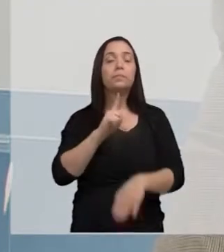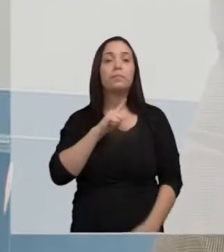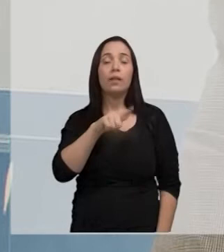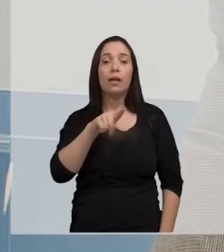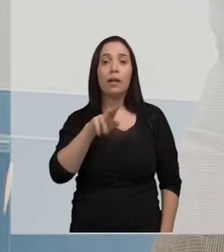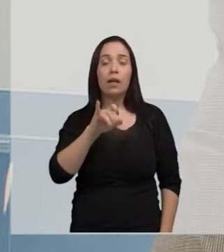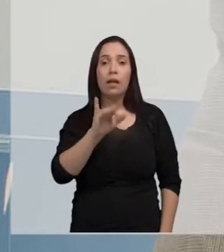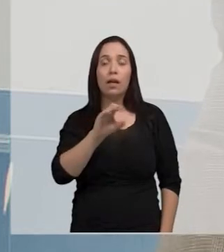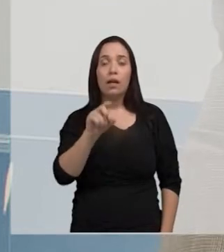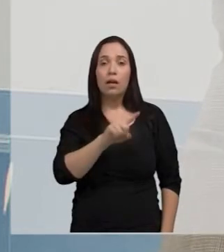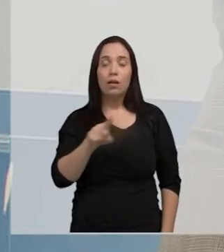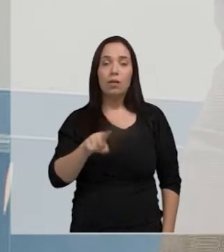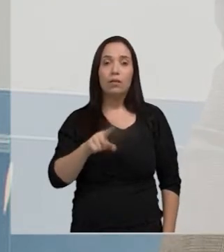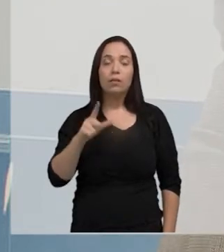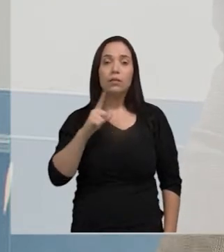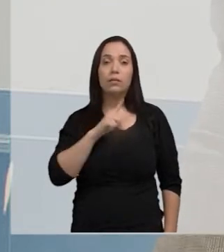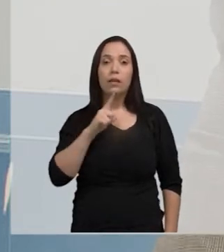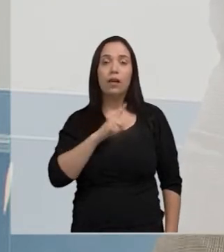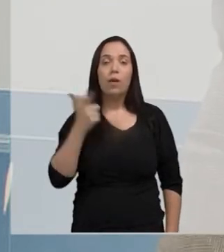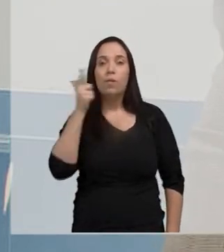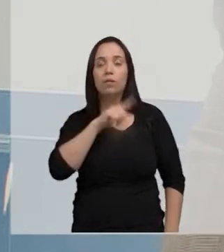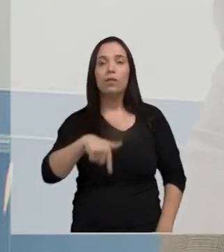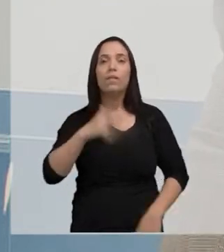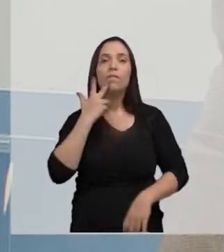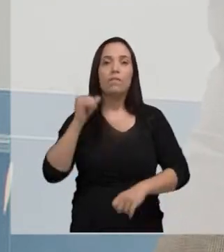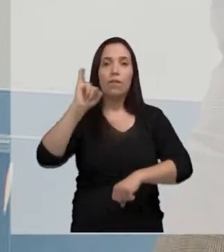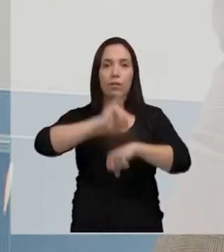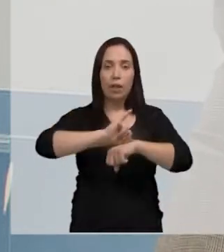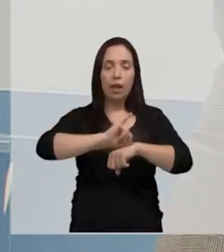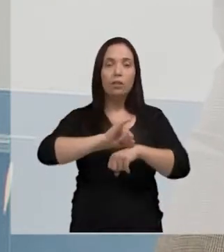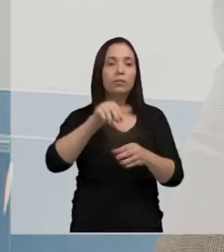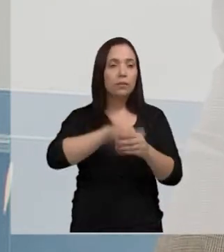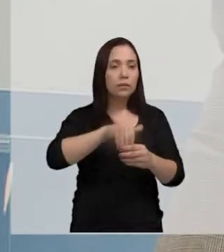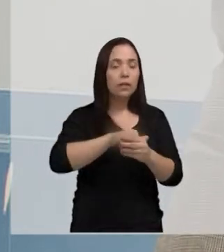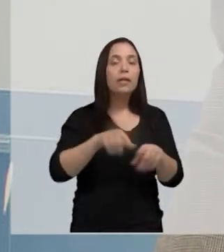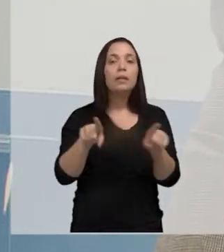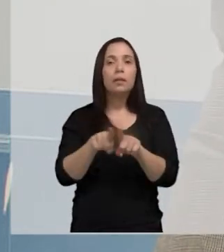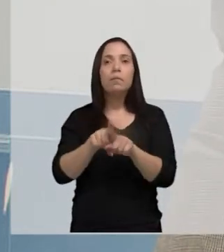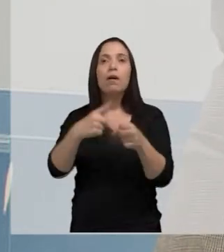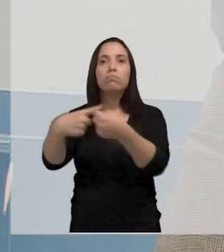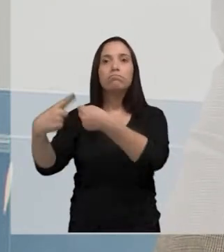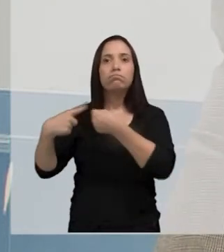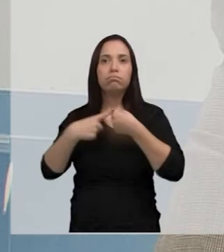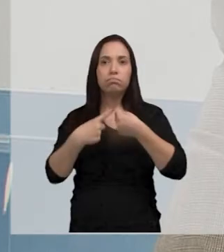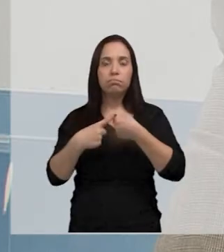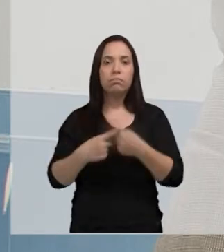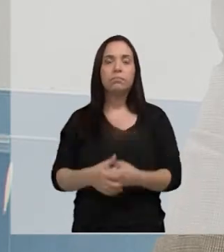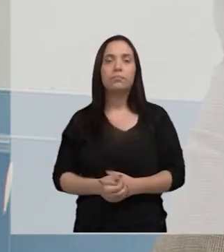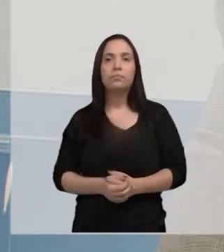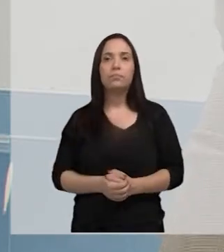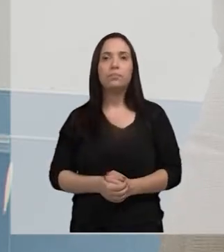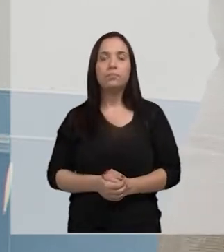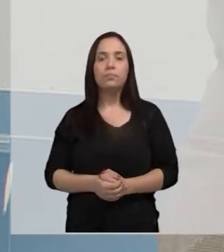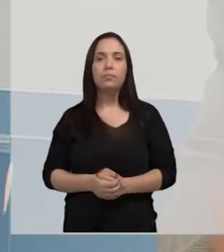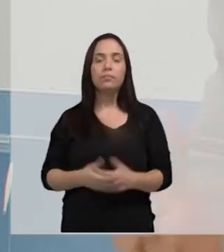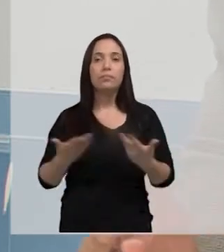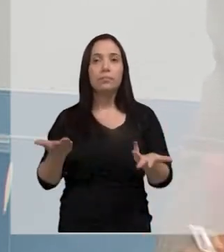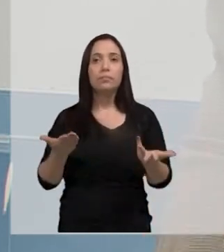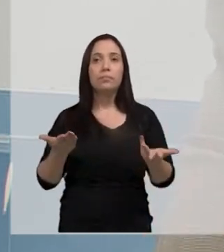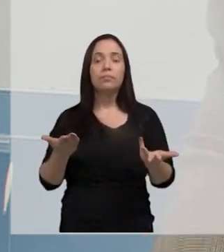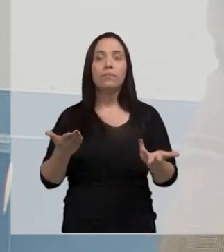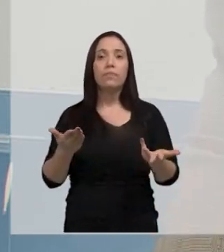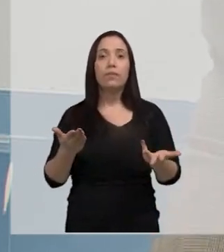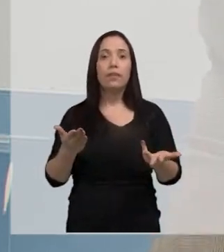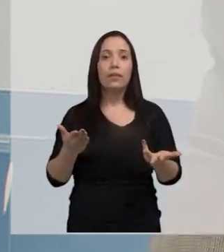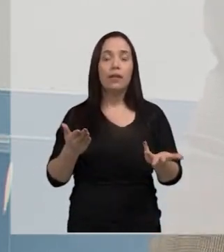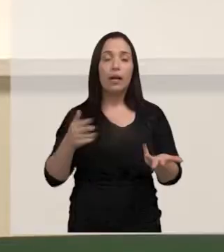Queiroz. O Queiroz tirou a metade da votação em Fortaleza, a outra metade foi no interior, Luiz. É verdade. O natural seria que tivesse